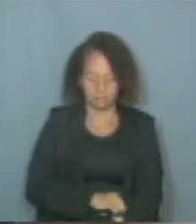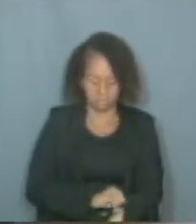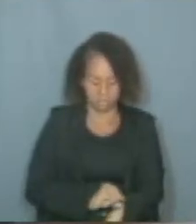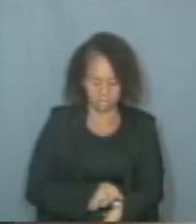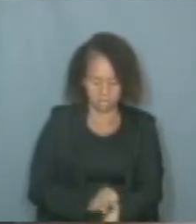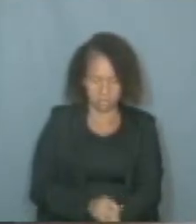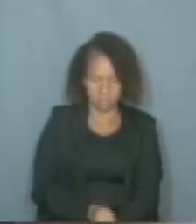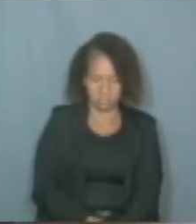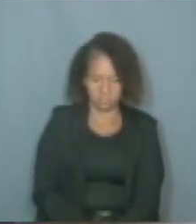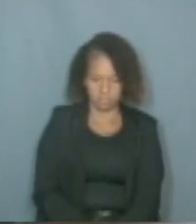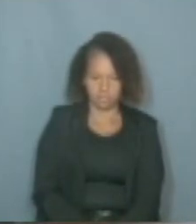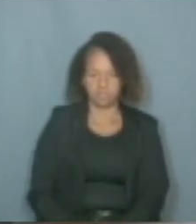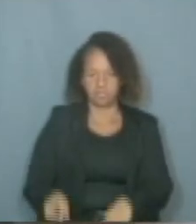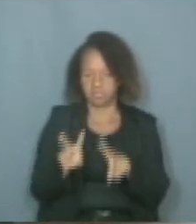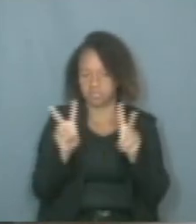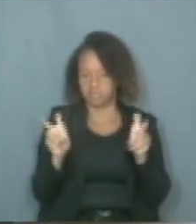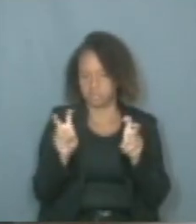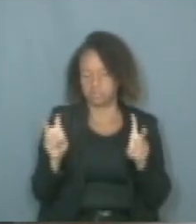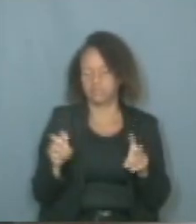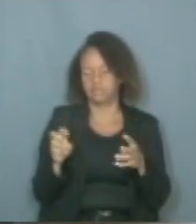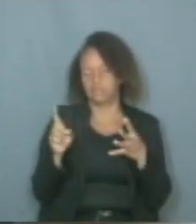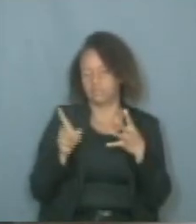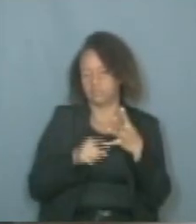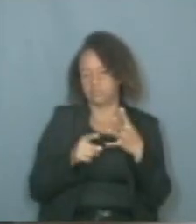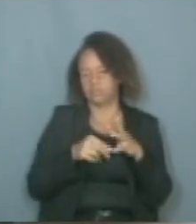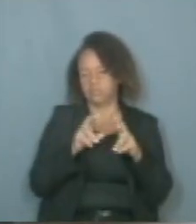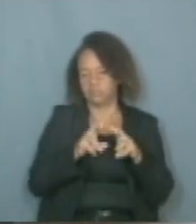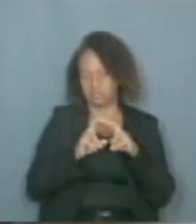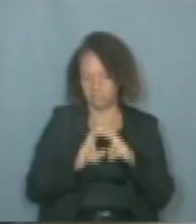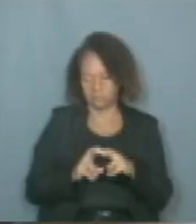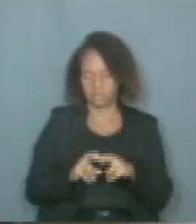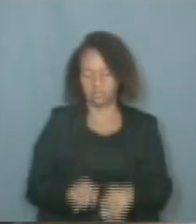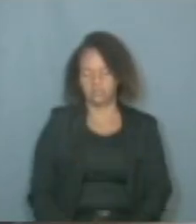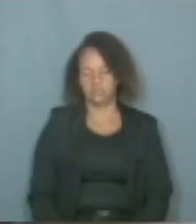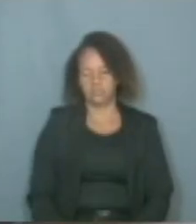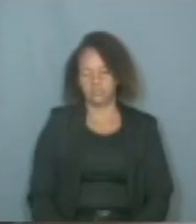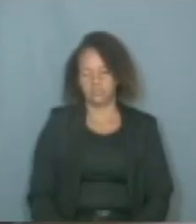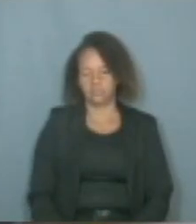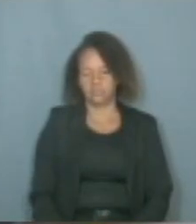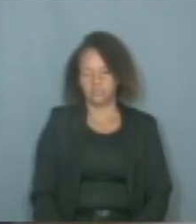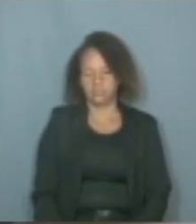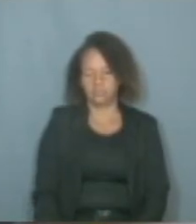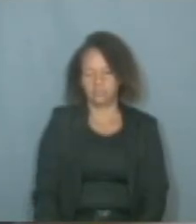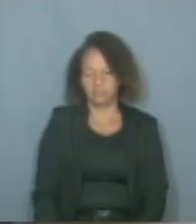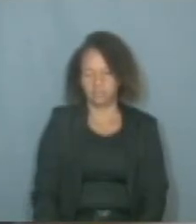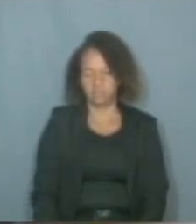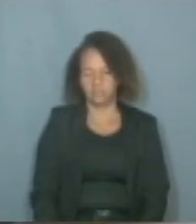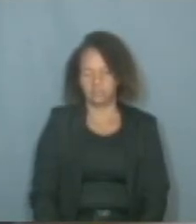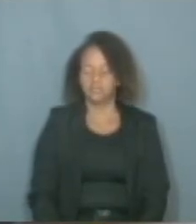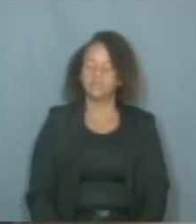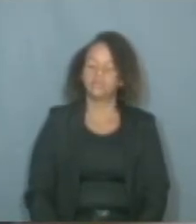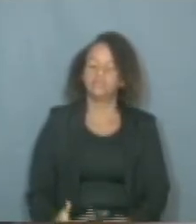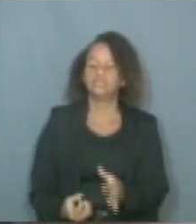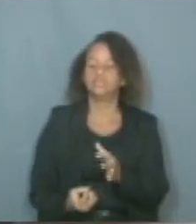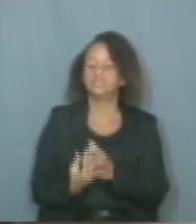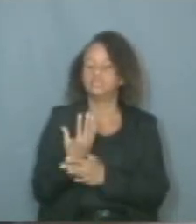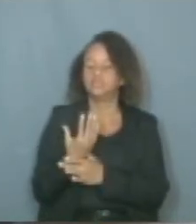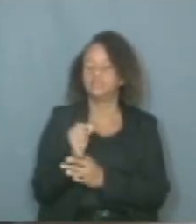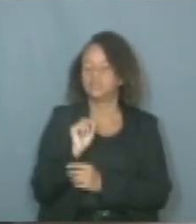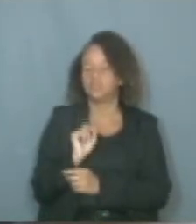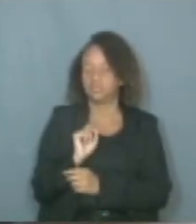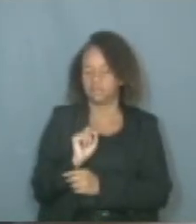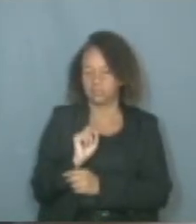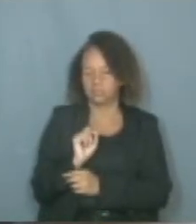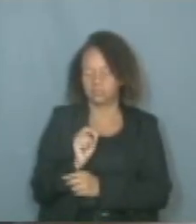O terceiro e o quarto requerimento são para instalação